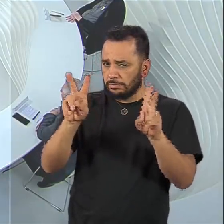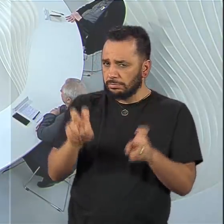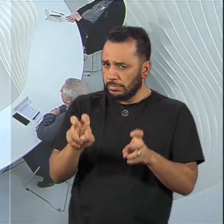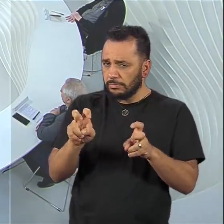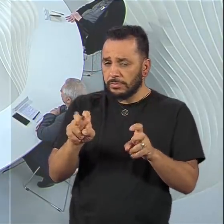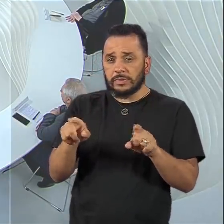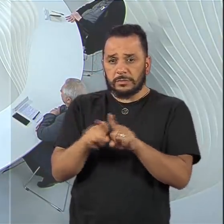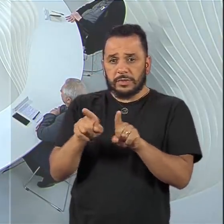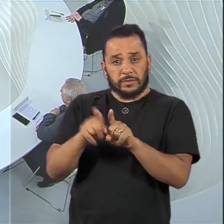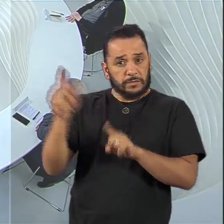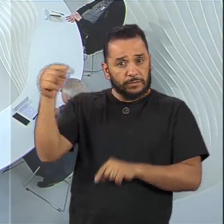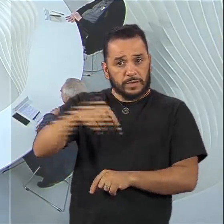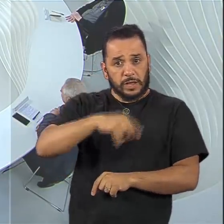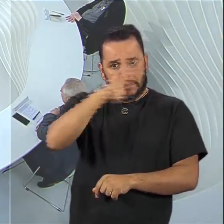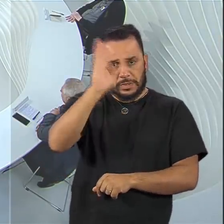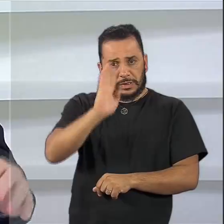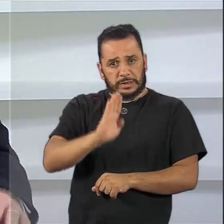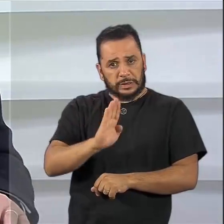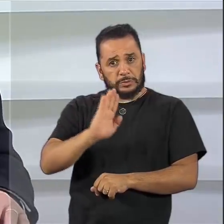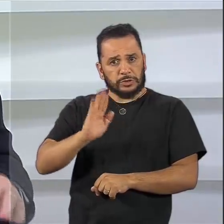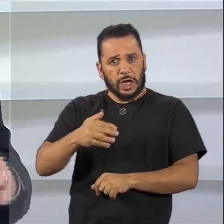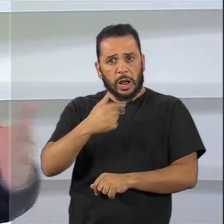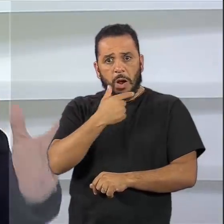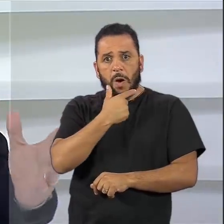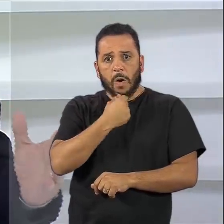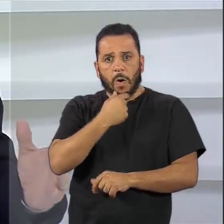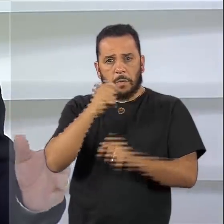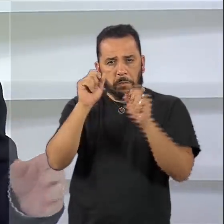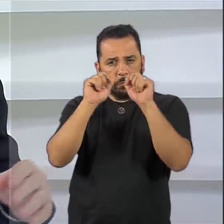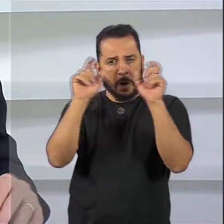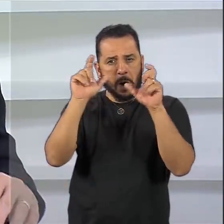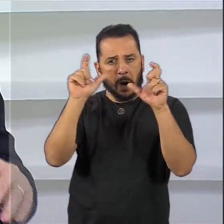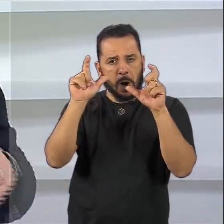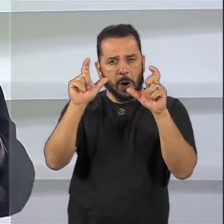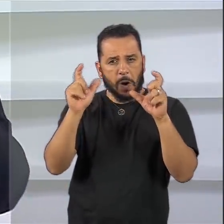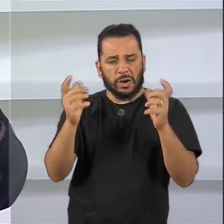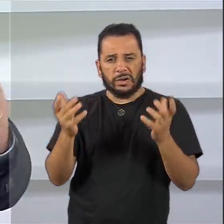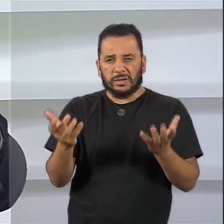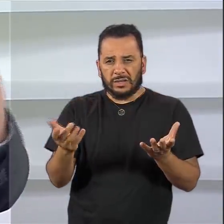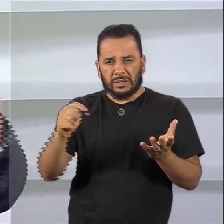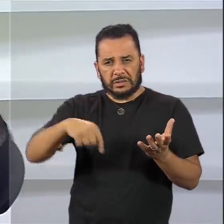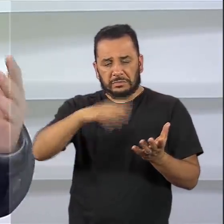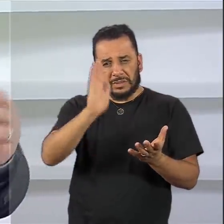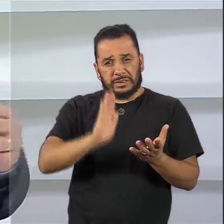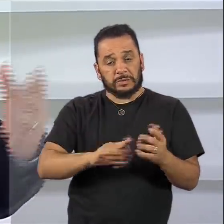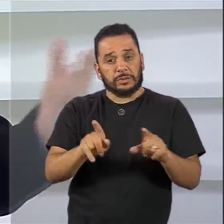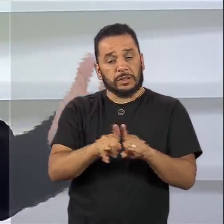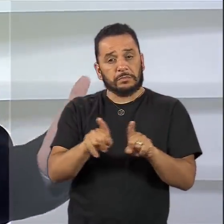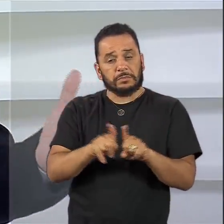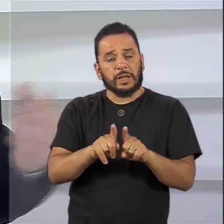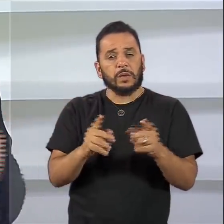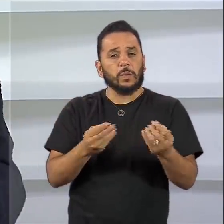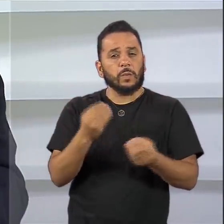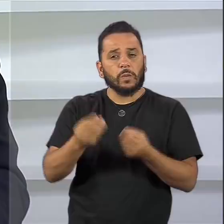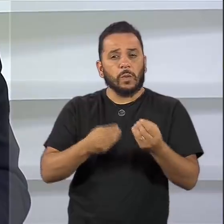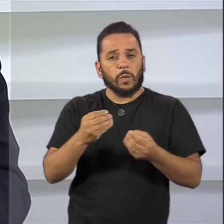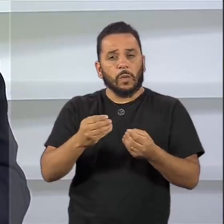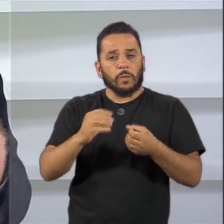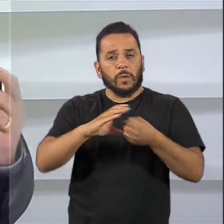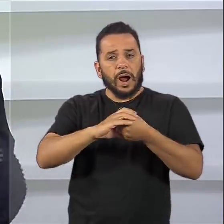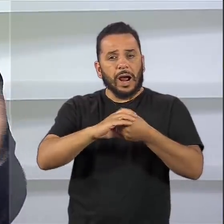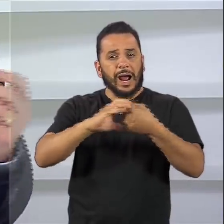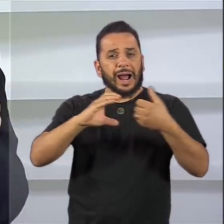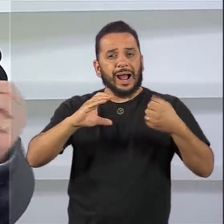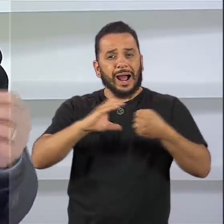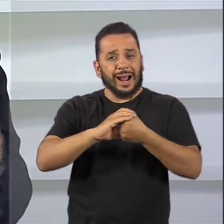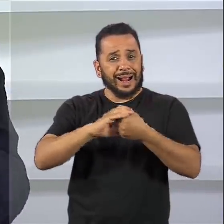veio ao Brasil, ficou muito alarmado com a polarização e também com as características do Bolsonaro,